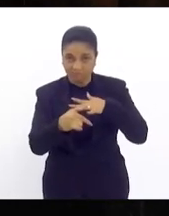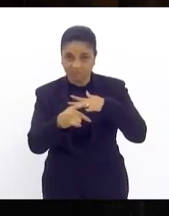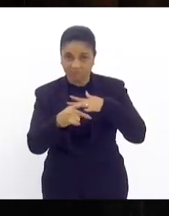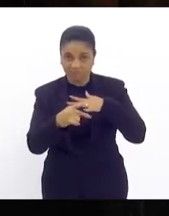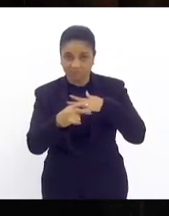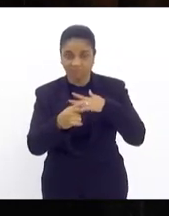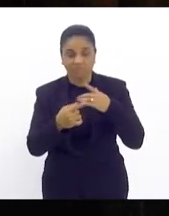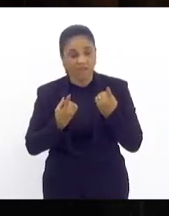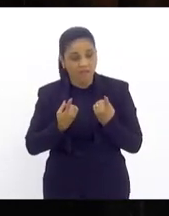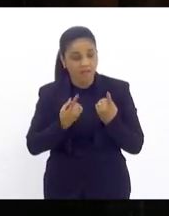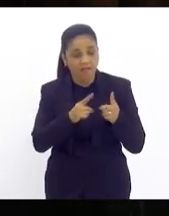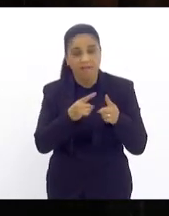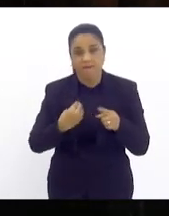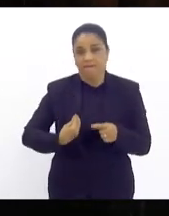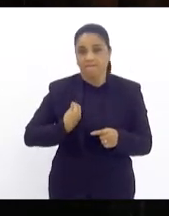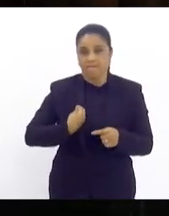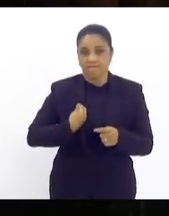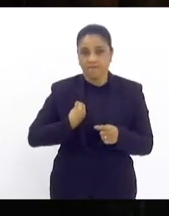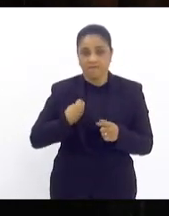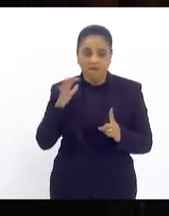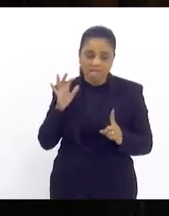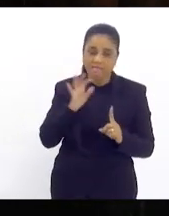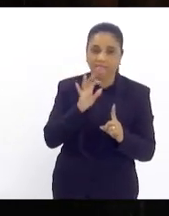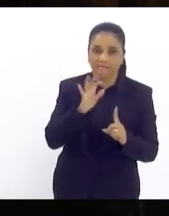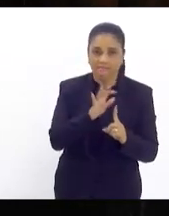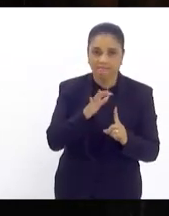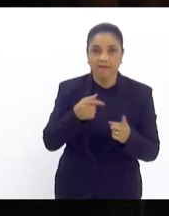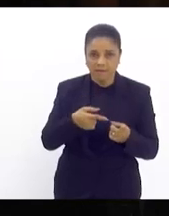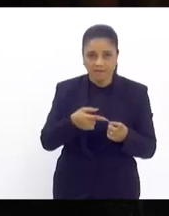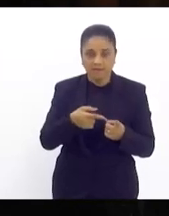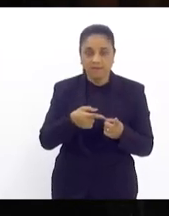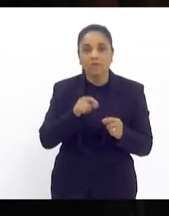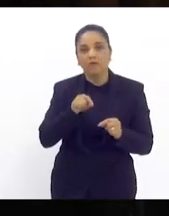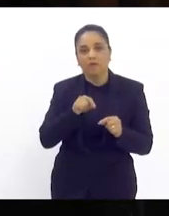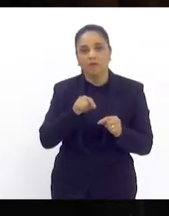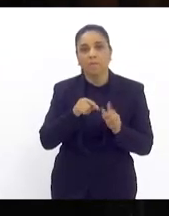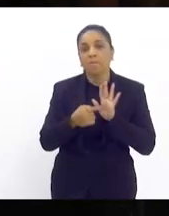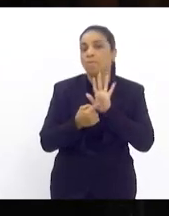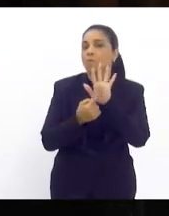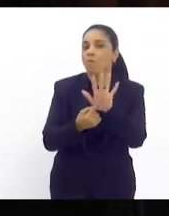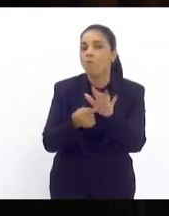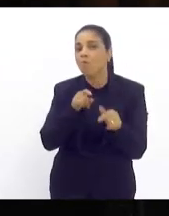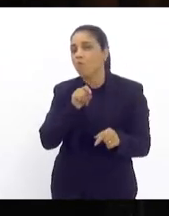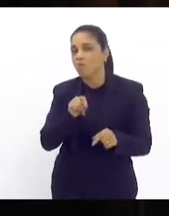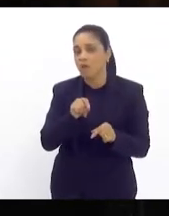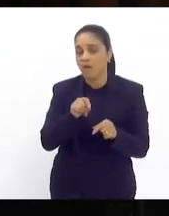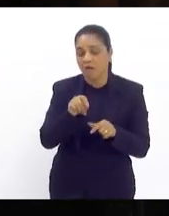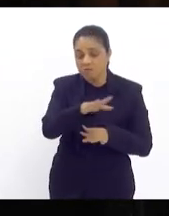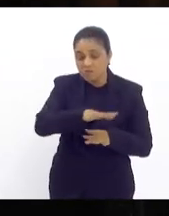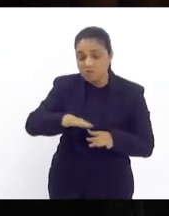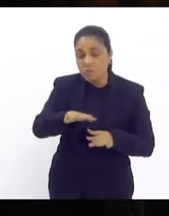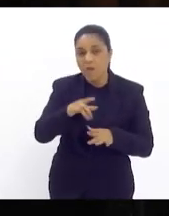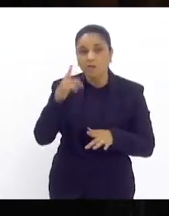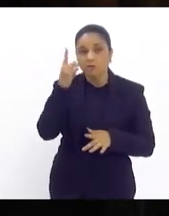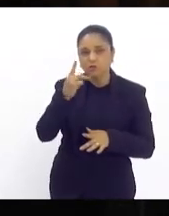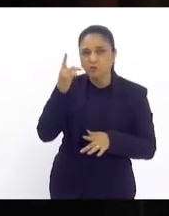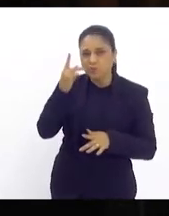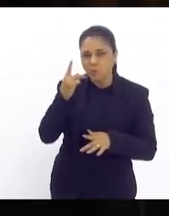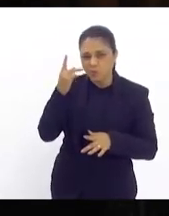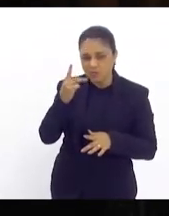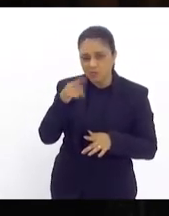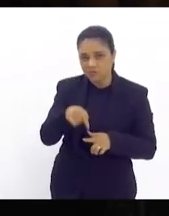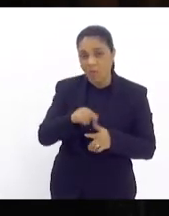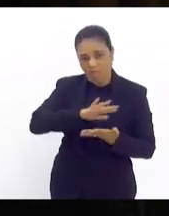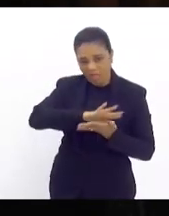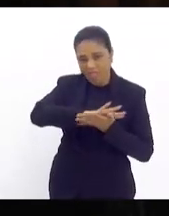tem a sua vida ameaçada isso também reflete que o espaço da política é um espaço muito hostil